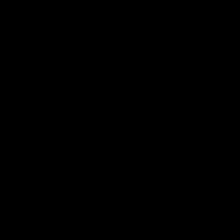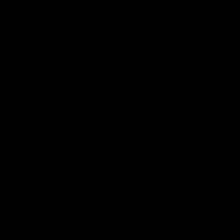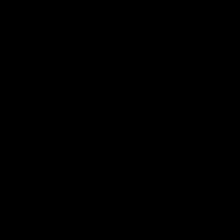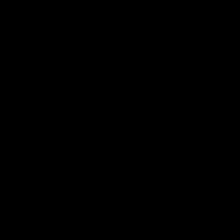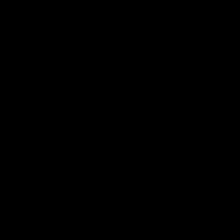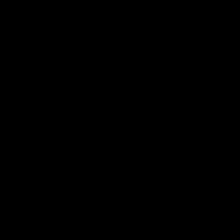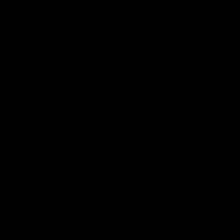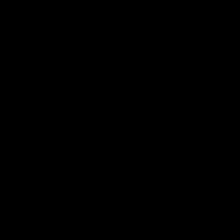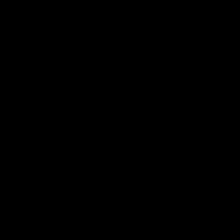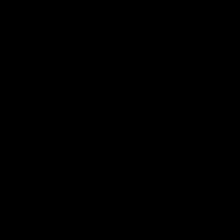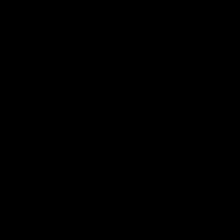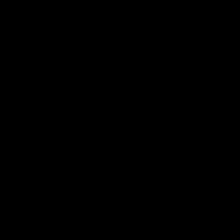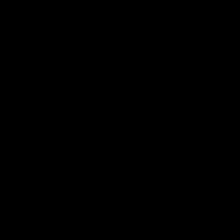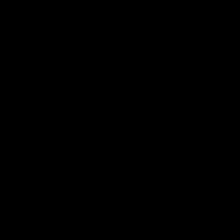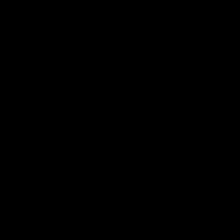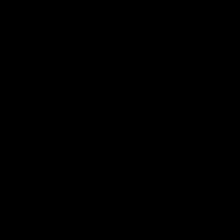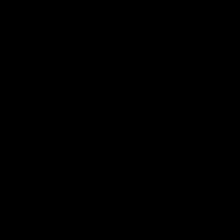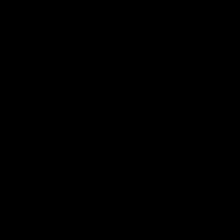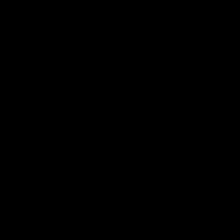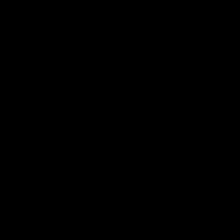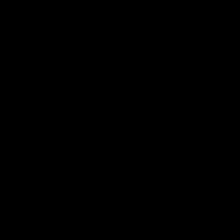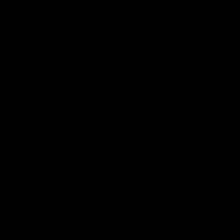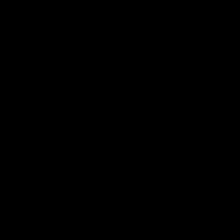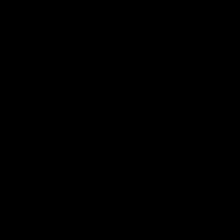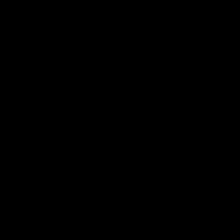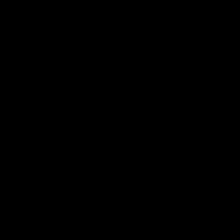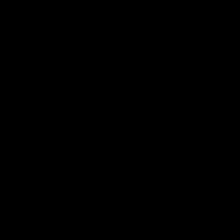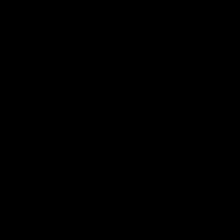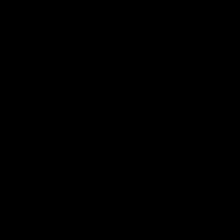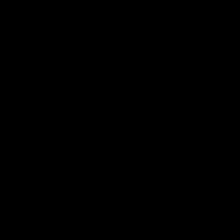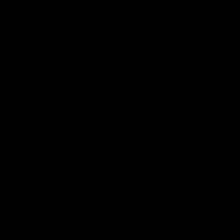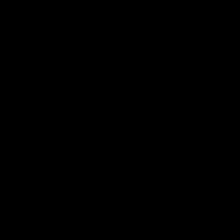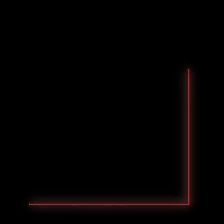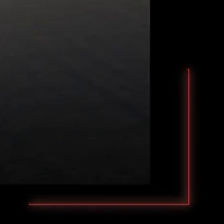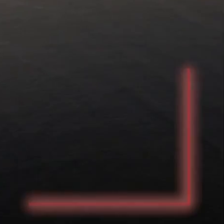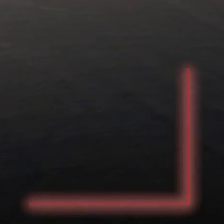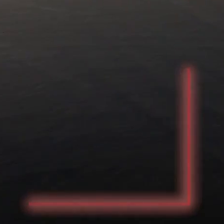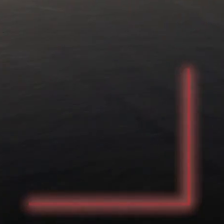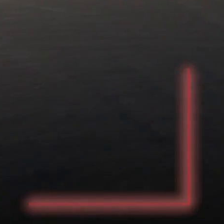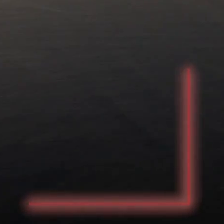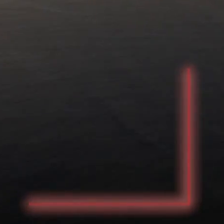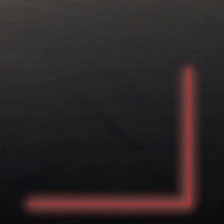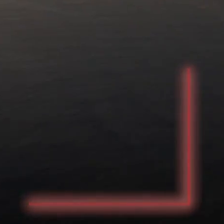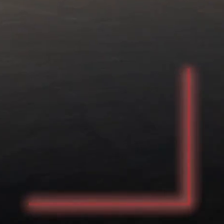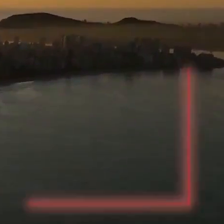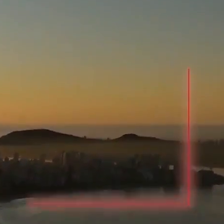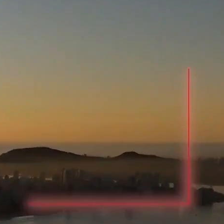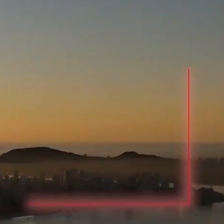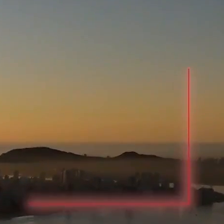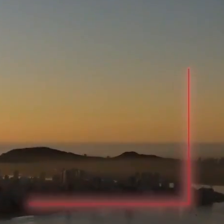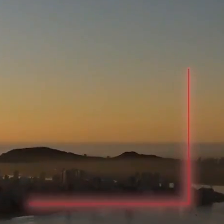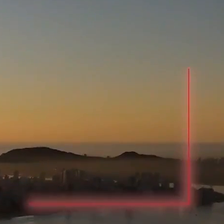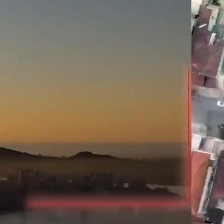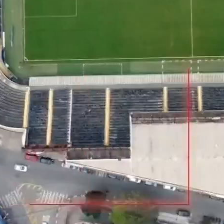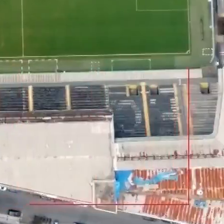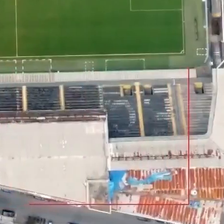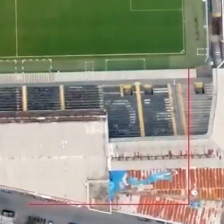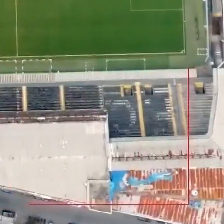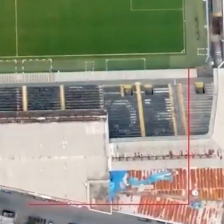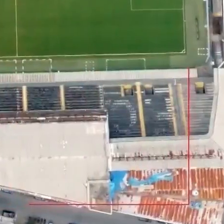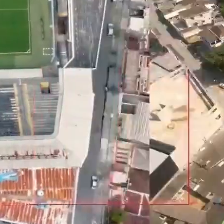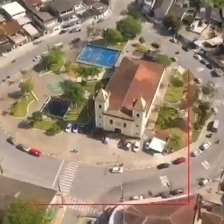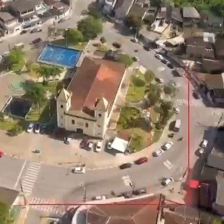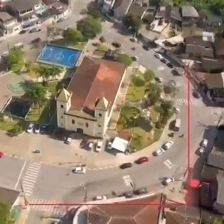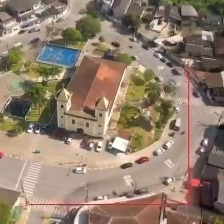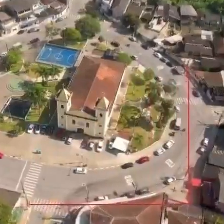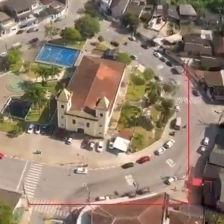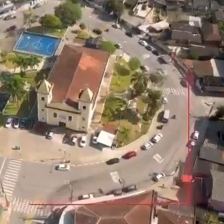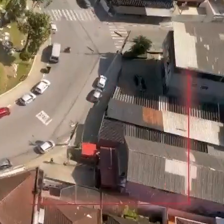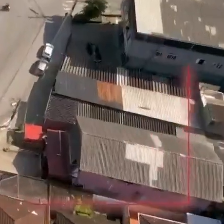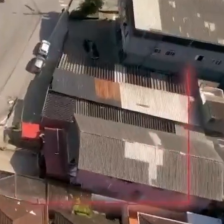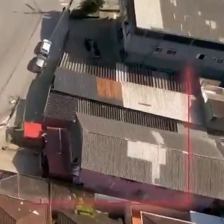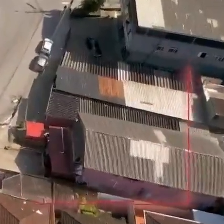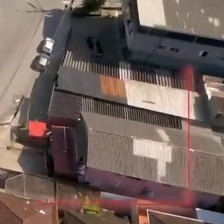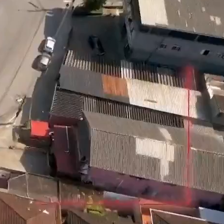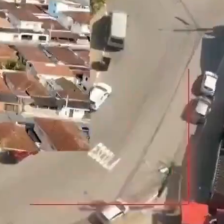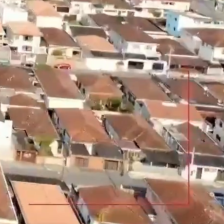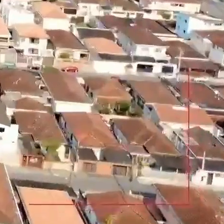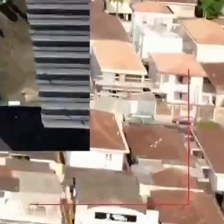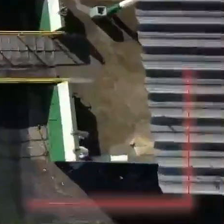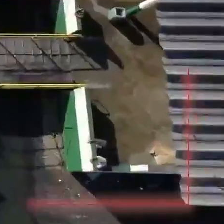o